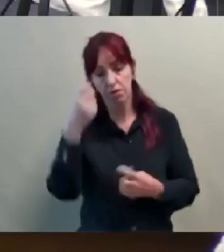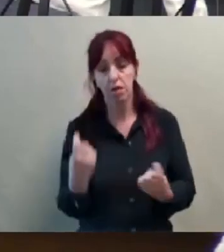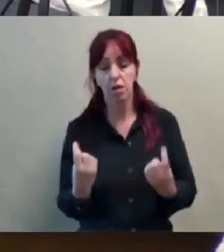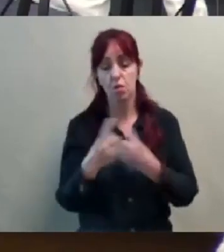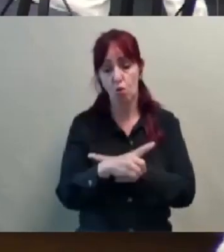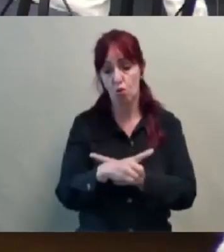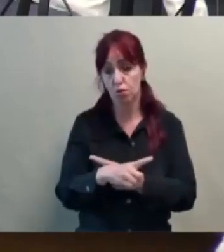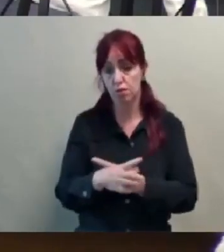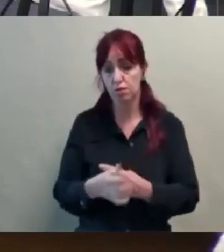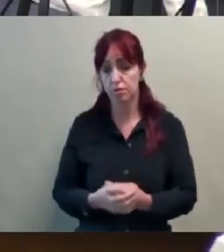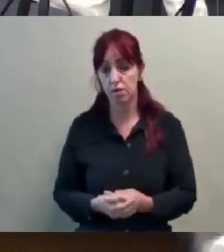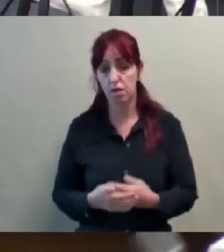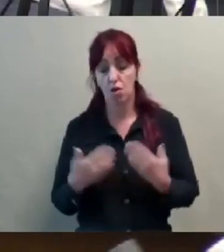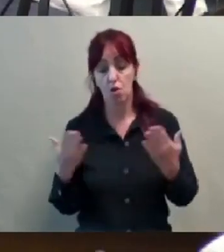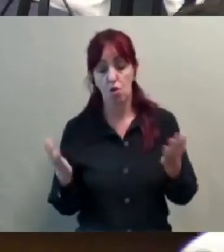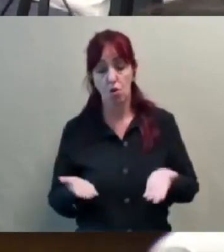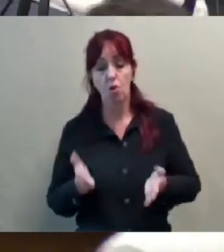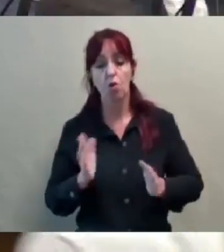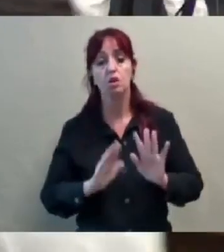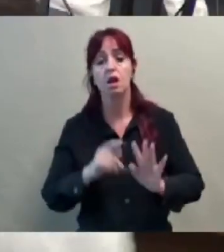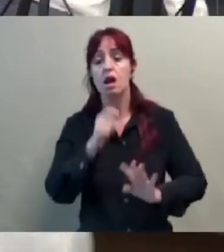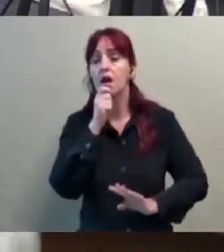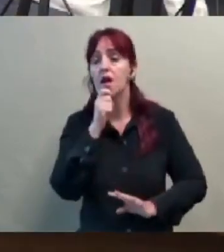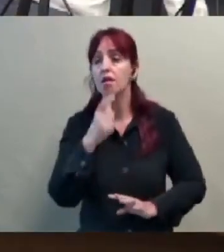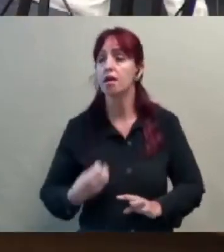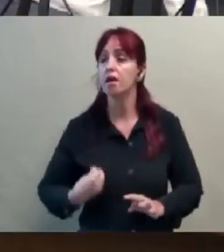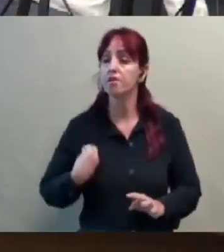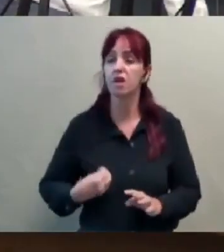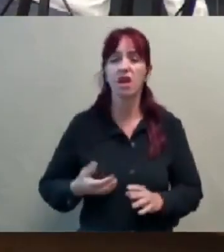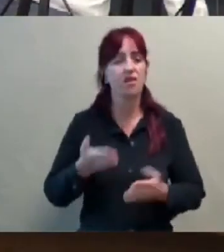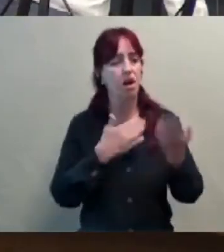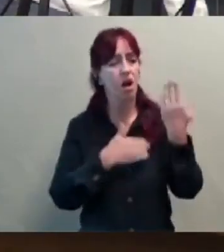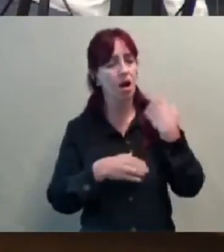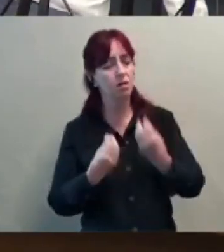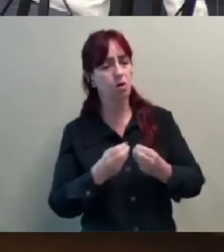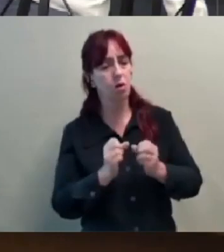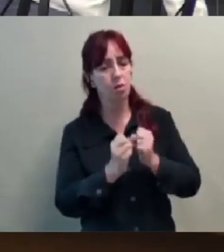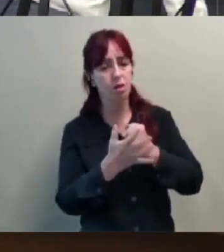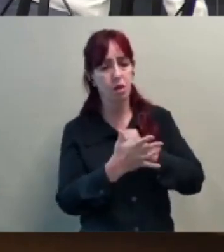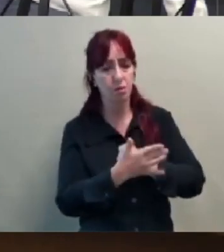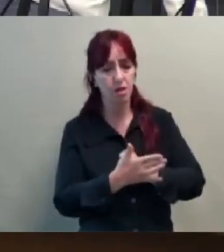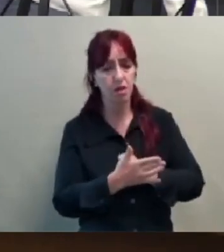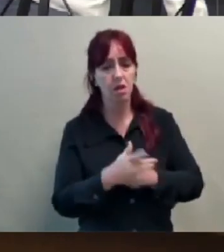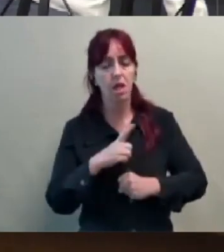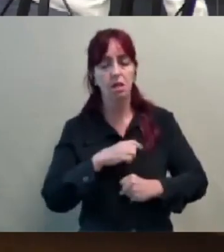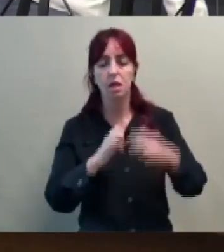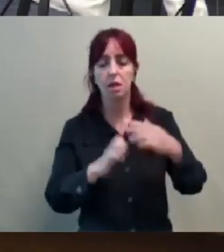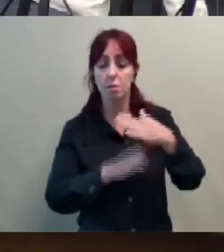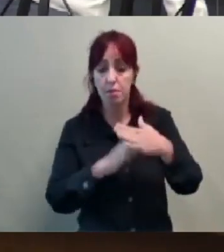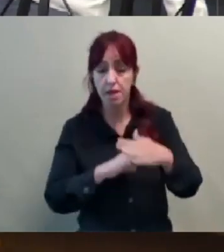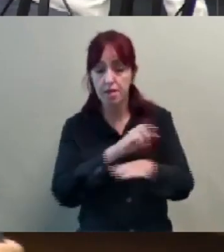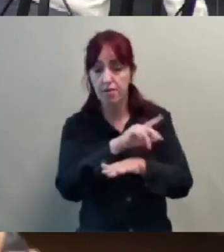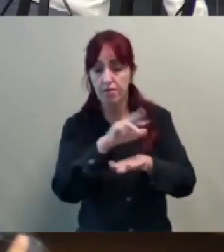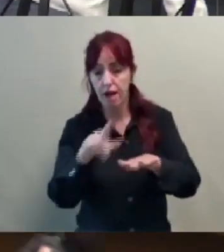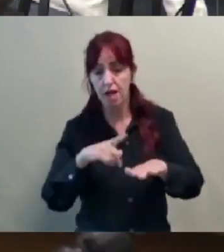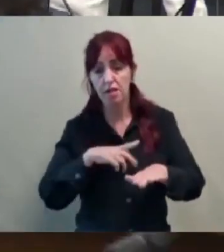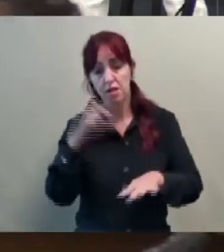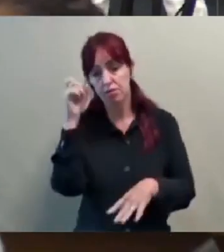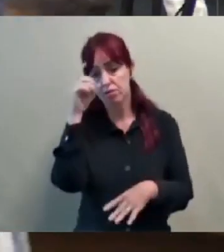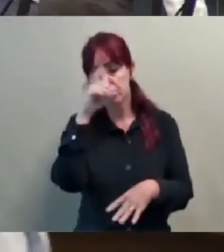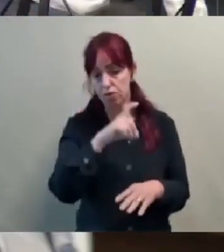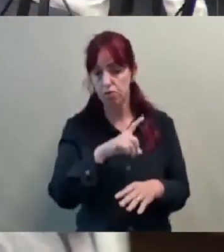É óbvio que hoje a gente ainda vive resquícios da época da pandemia, muitas empresas entraram em dificuldade naquela época e